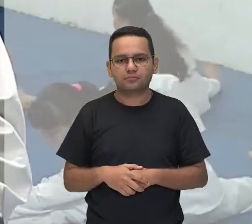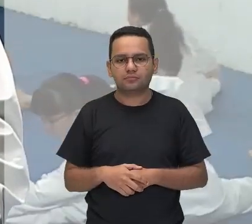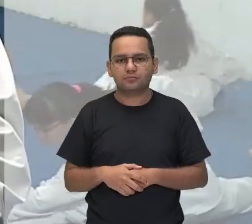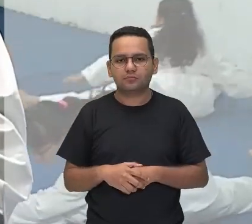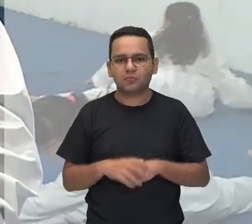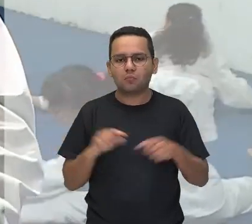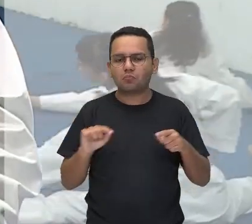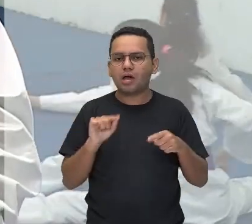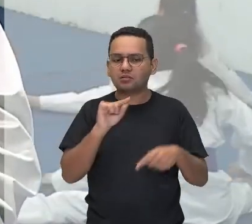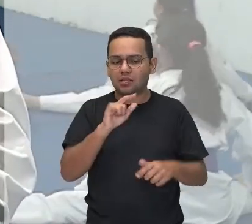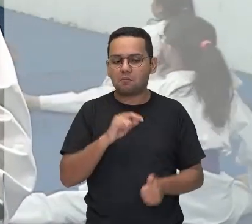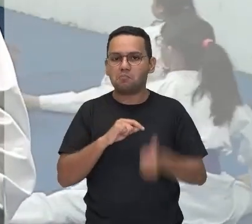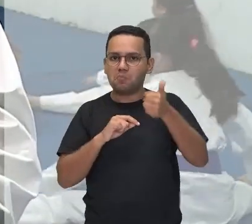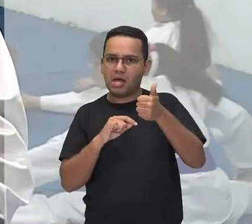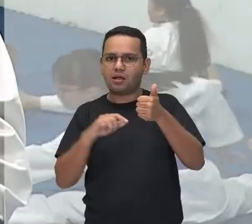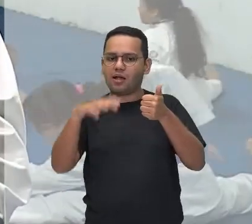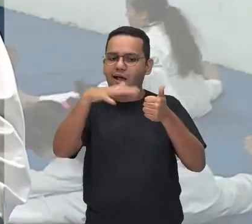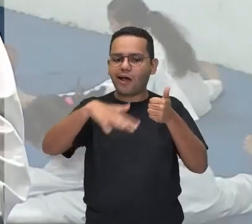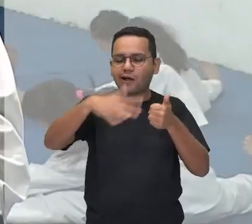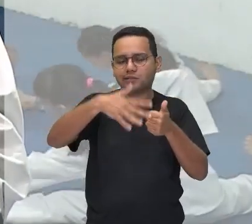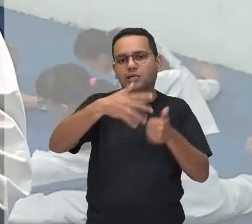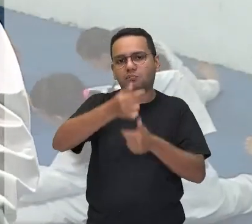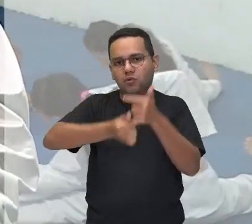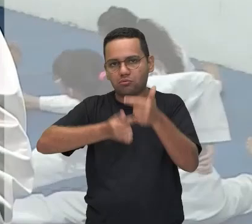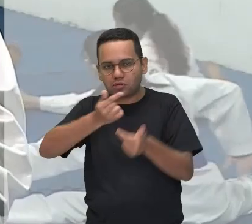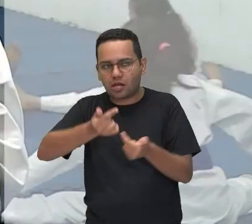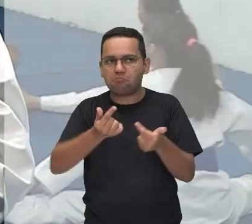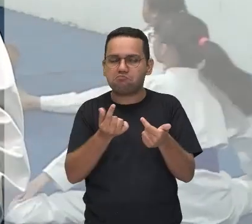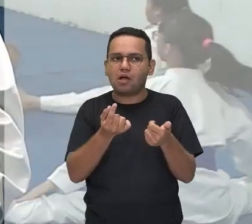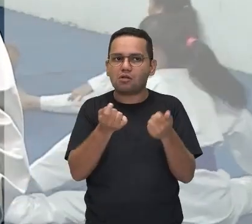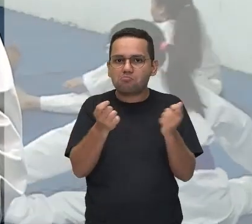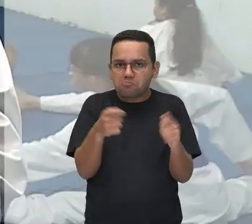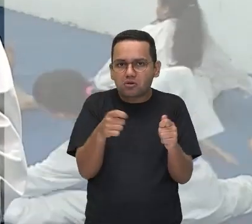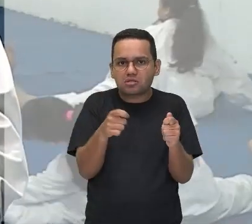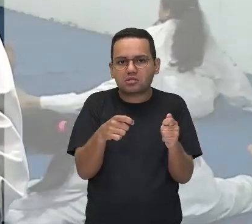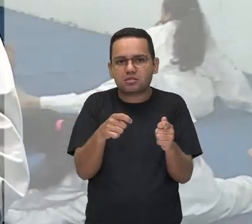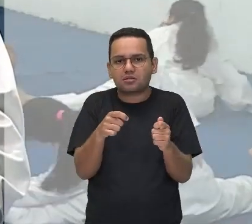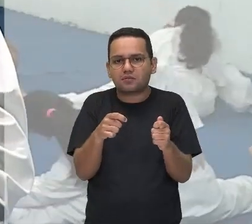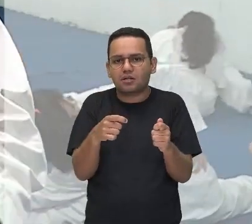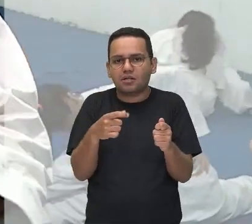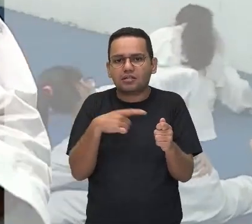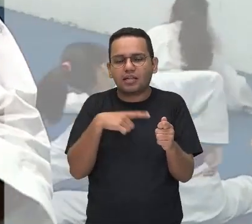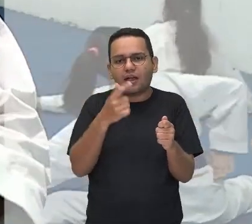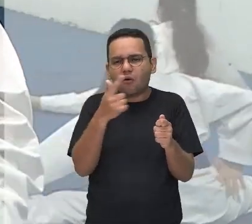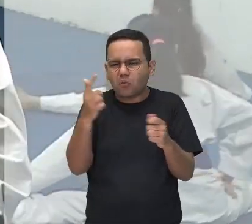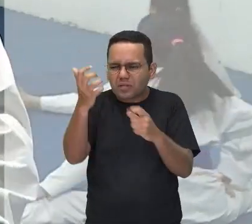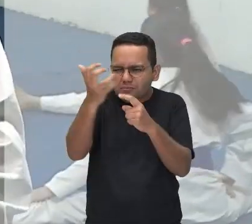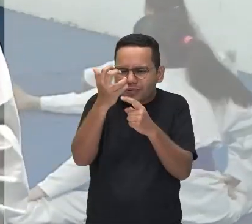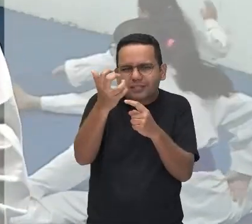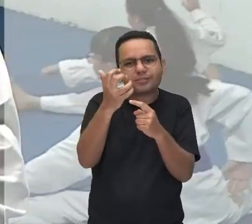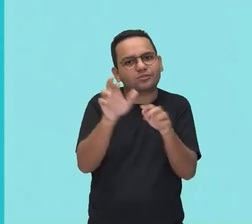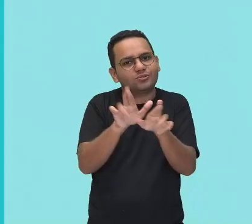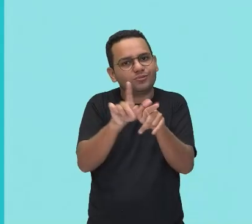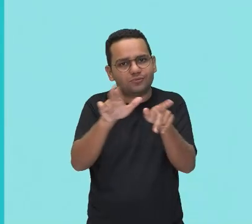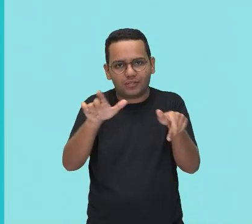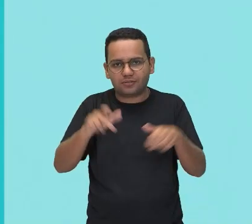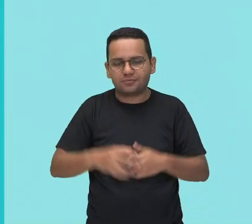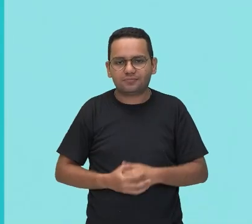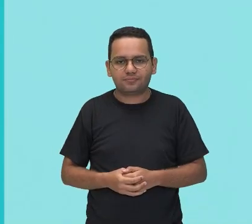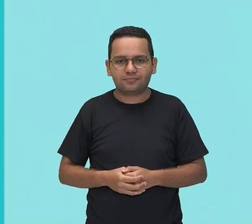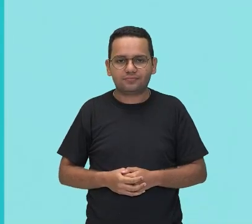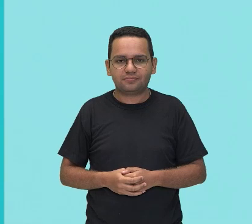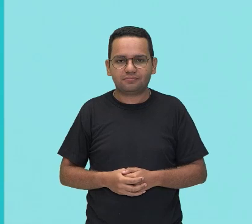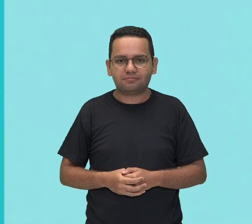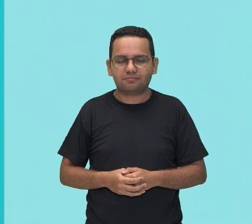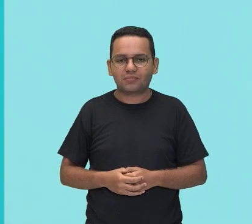cidadão melhor para o mercado de trabalho aí fora, que também vai lhe oferecer essas pressões de formas diferentes.